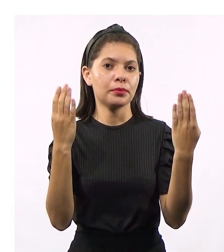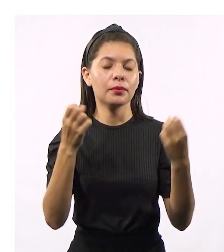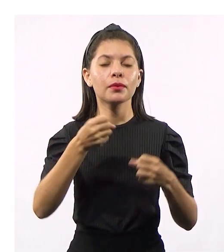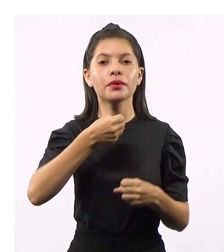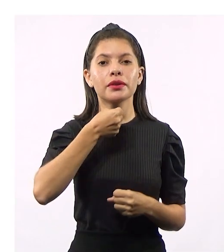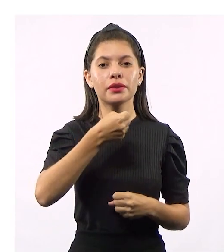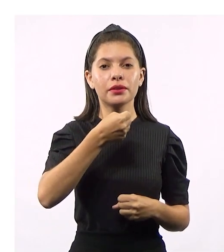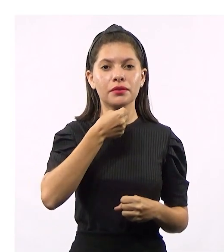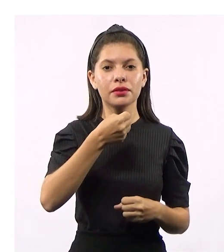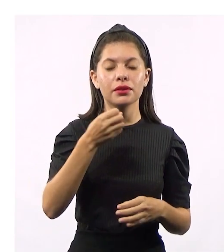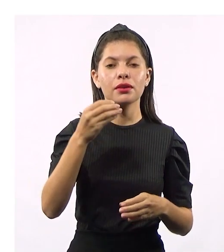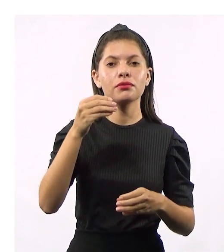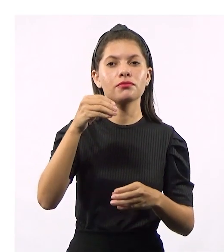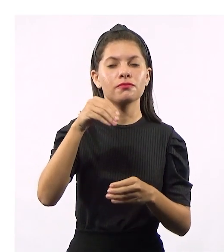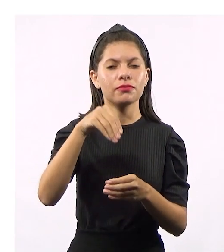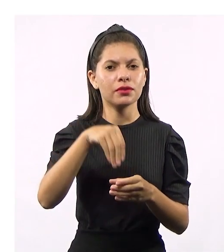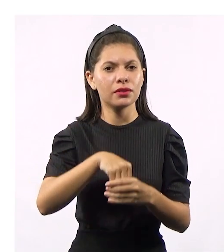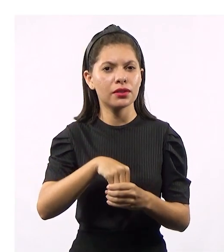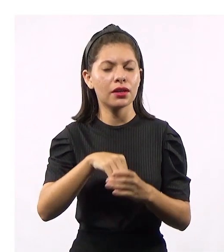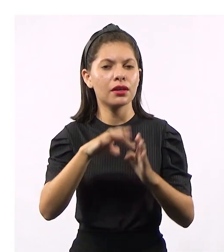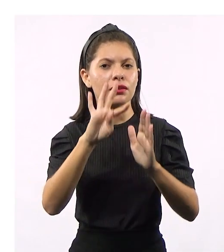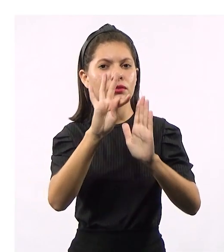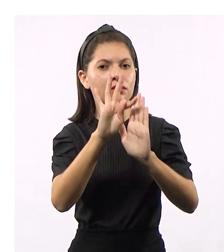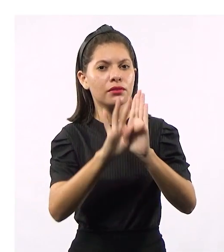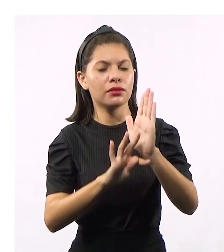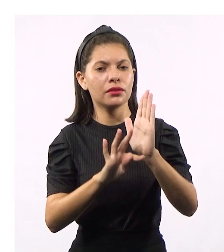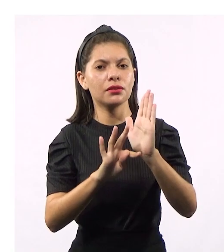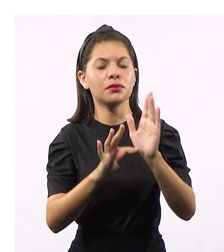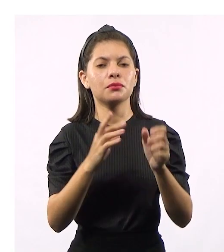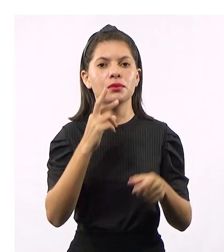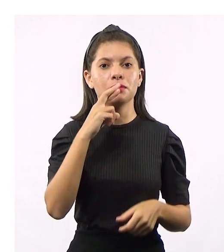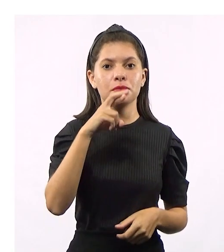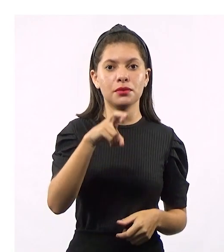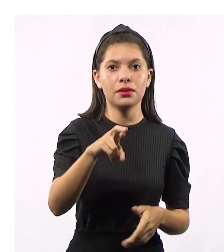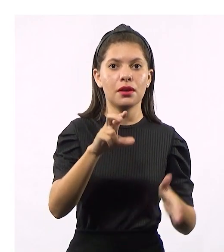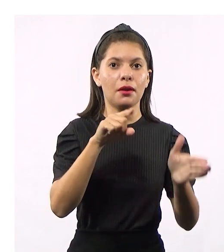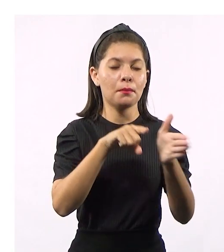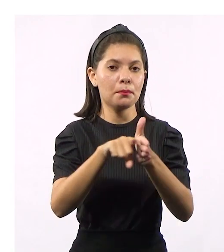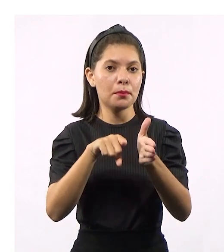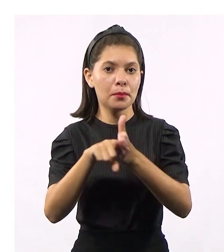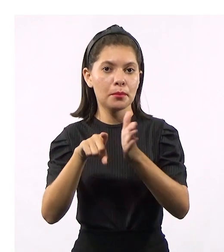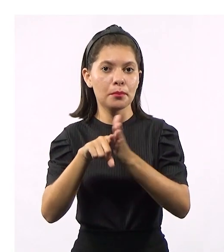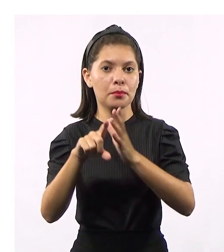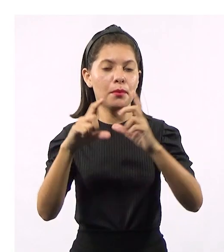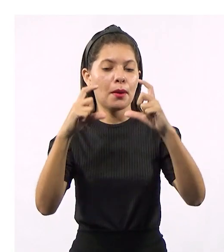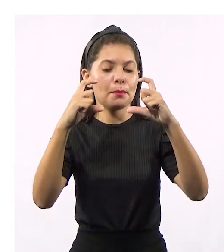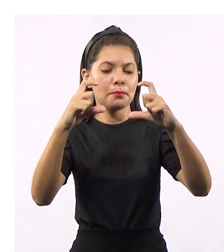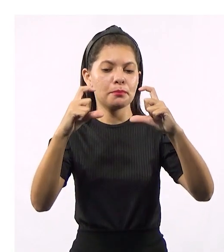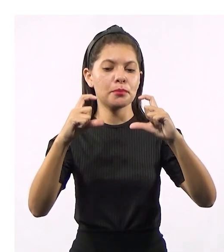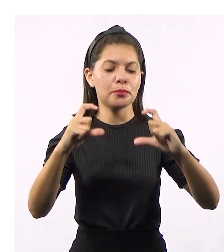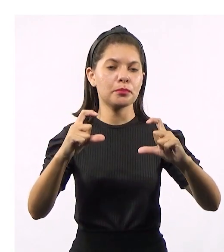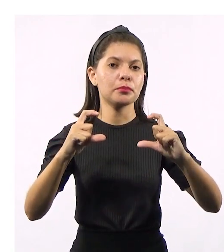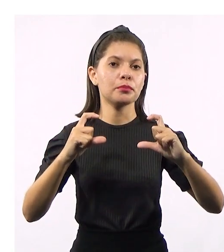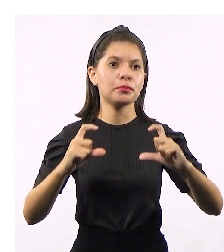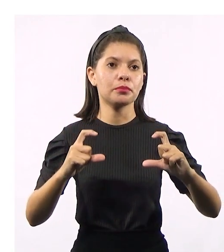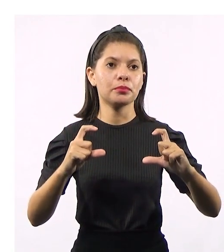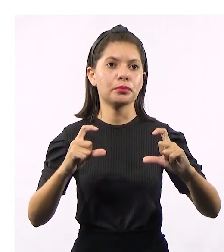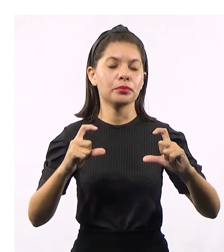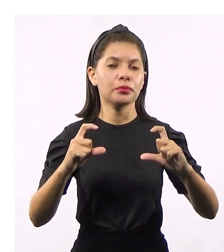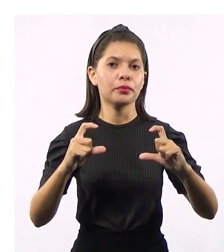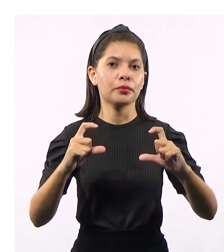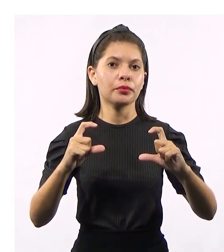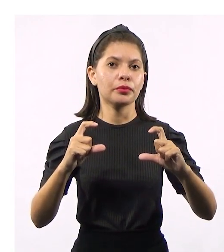texto para responder a pergunta. Eu tenho a opção de parágrafo, que já é uma pergunta que vai abrir um campo maior